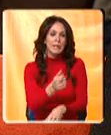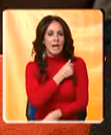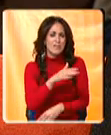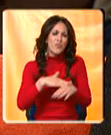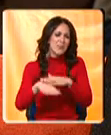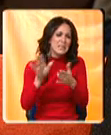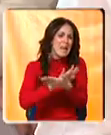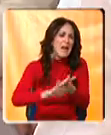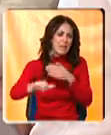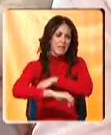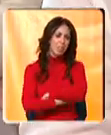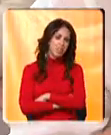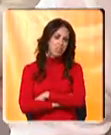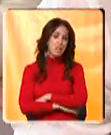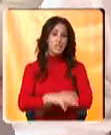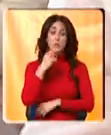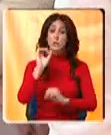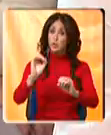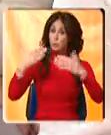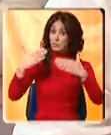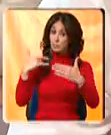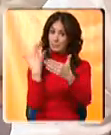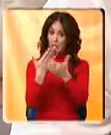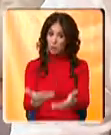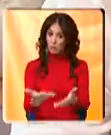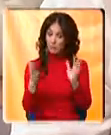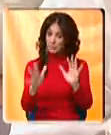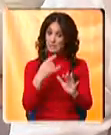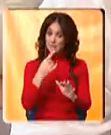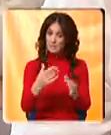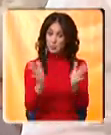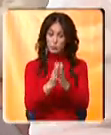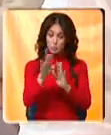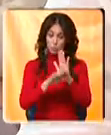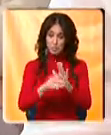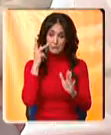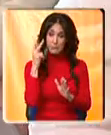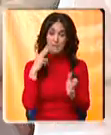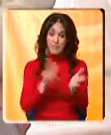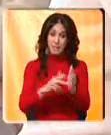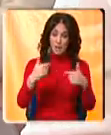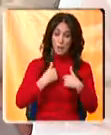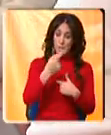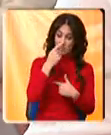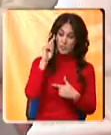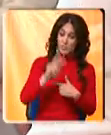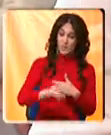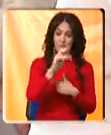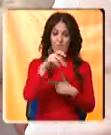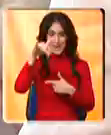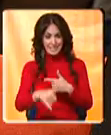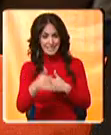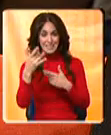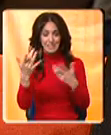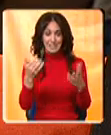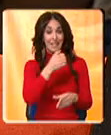sem fazer quase nada. Disse isto desde o início e foi para mim assim em todos os reality shows. Eu prefiro ver uma Fanny